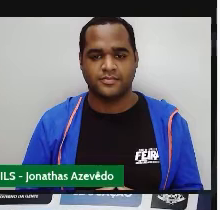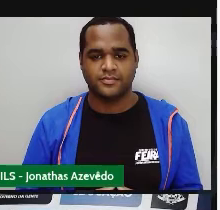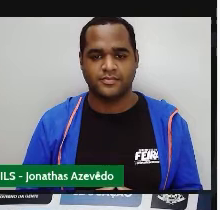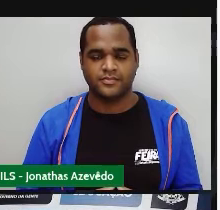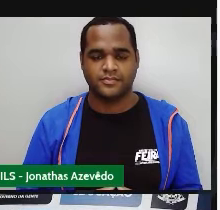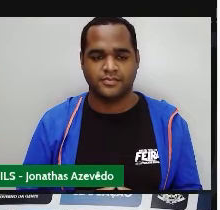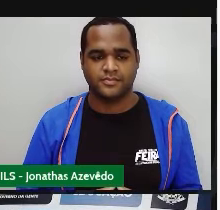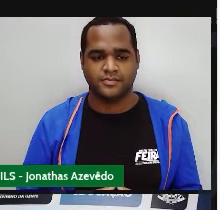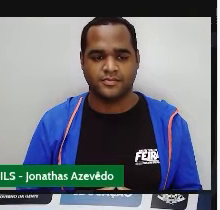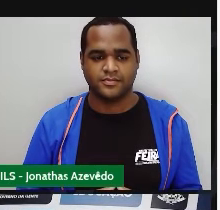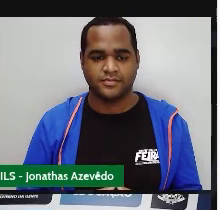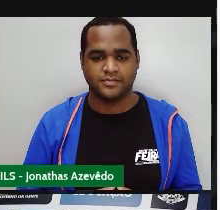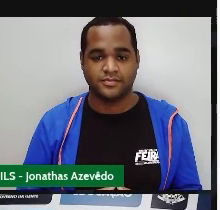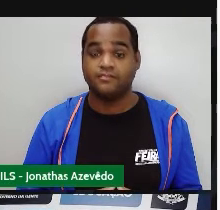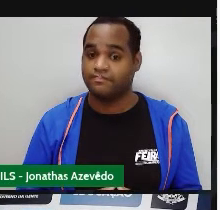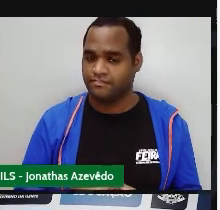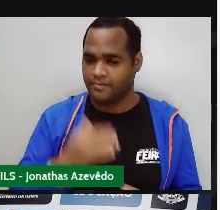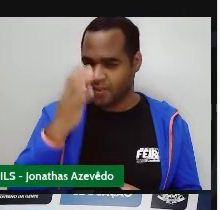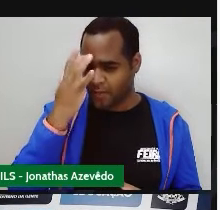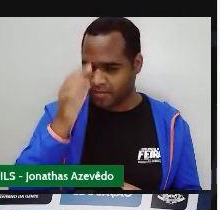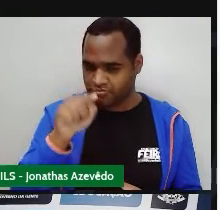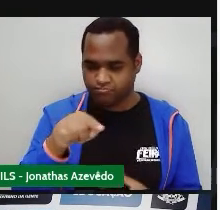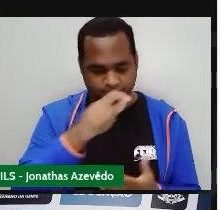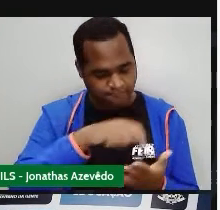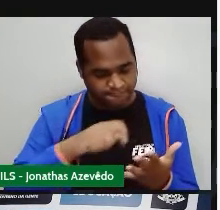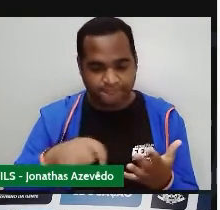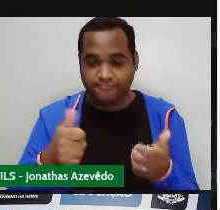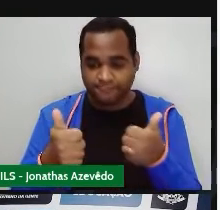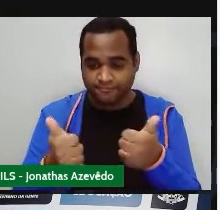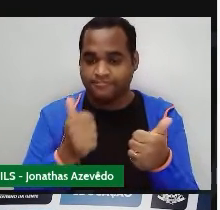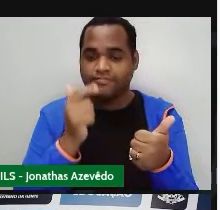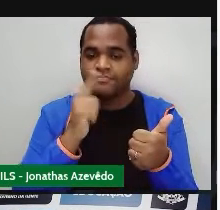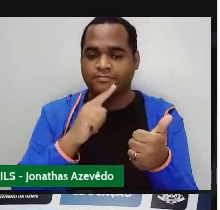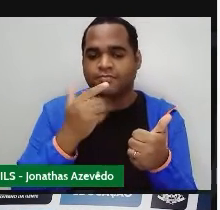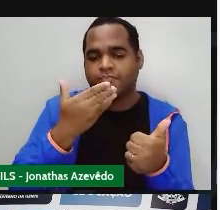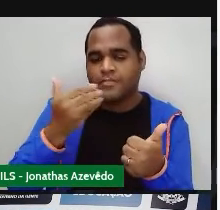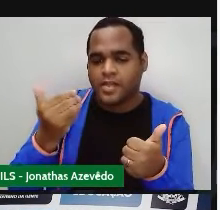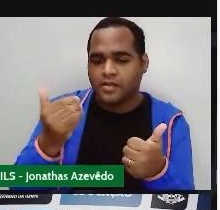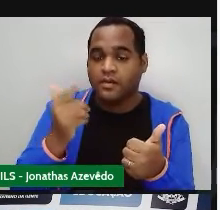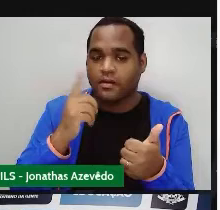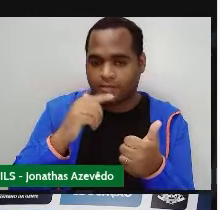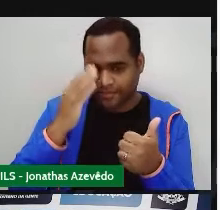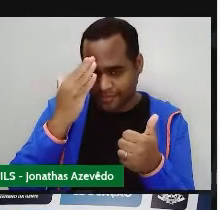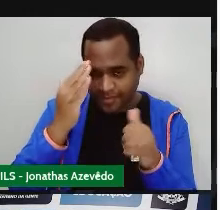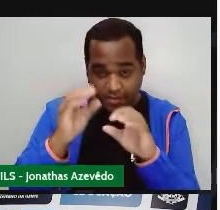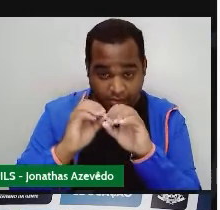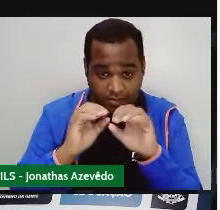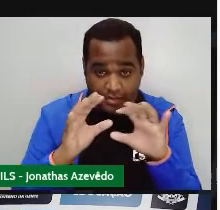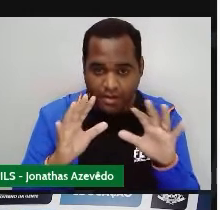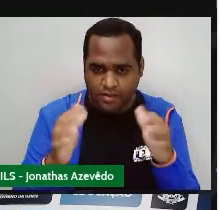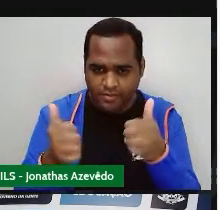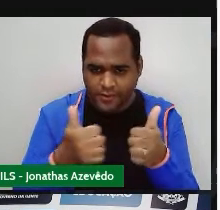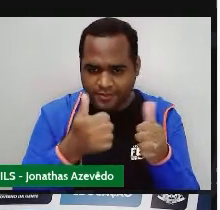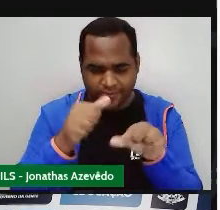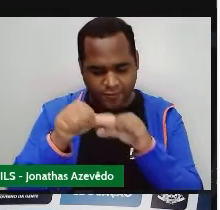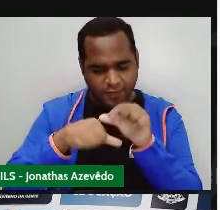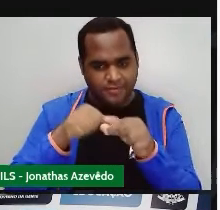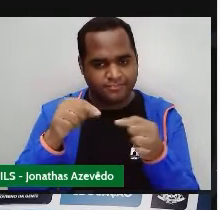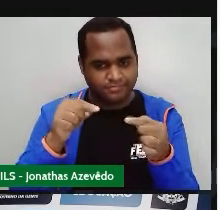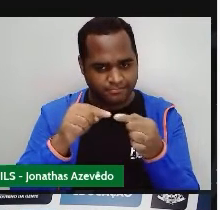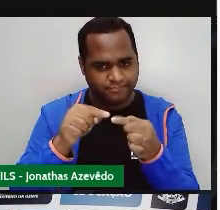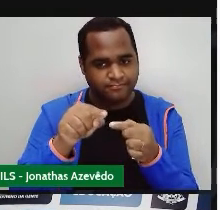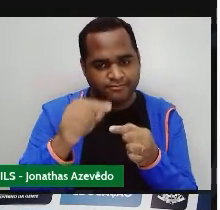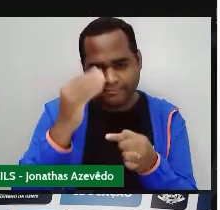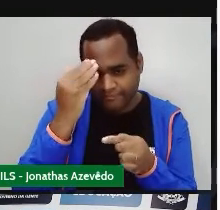as figuras no total eu acho que se a gente escrever antes não vai ficar melhor para a gente entender por isso que eu mudei tá bom e